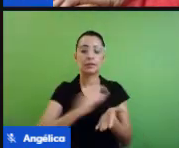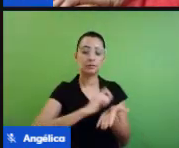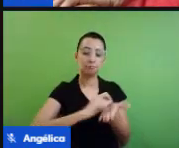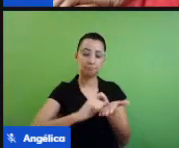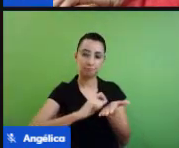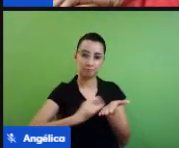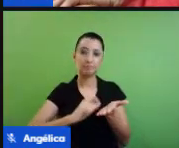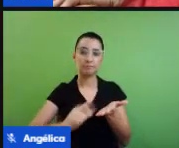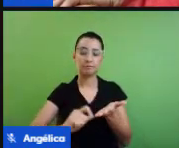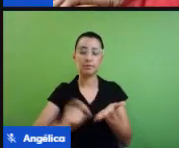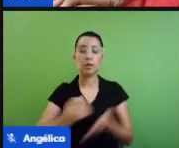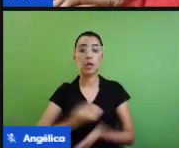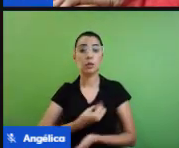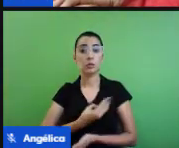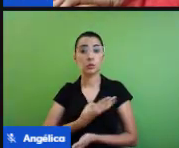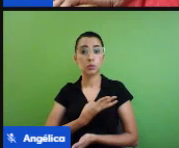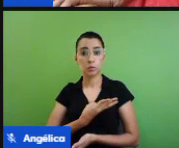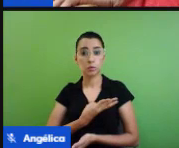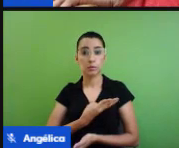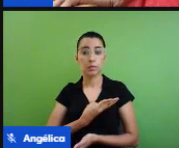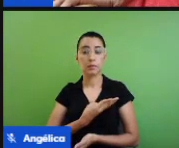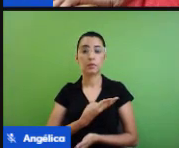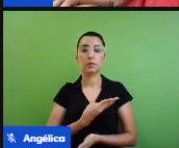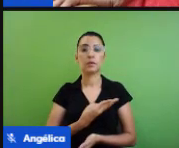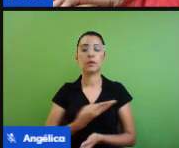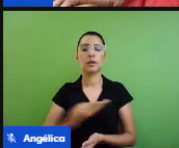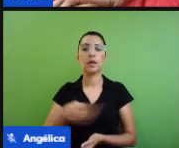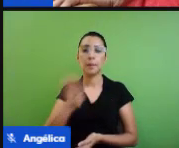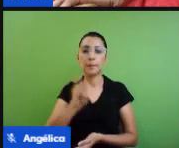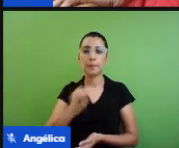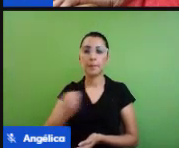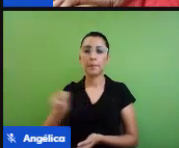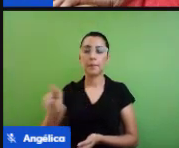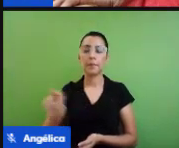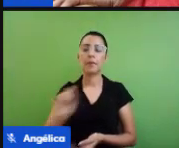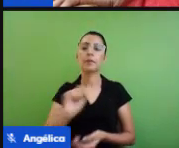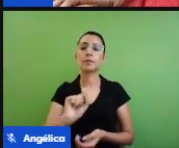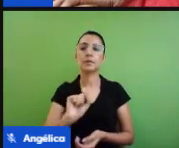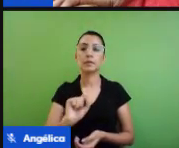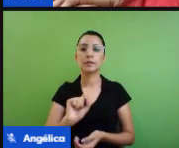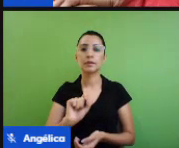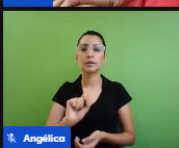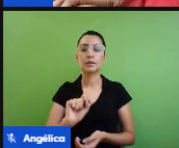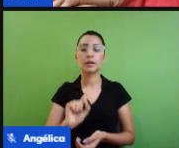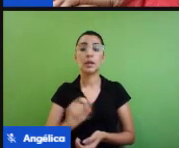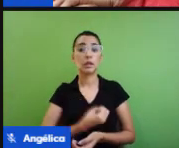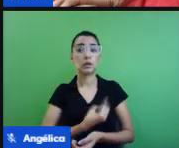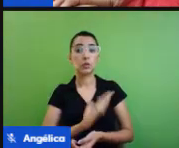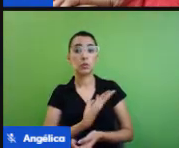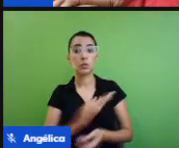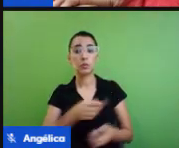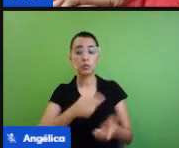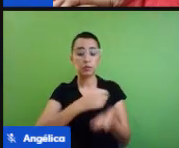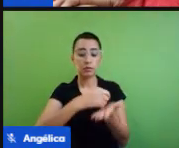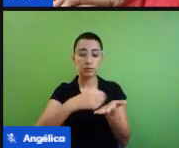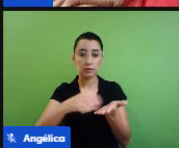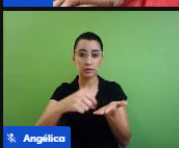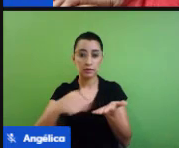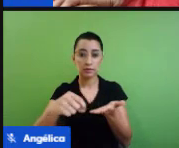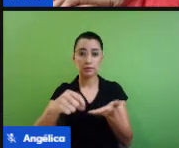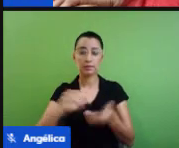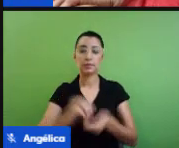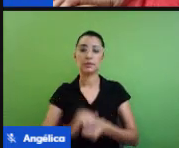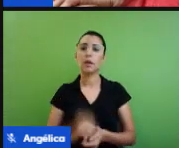a numeração falada é o princípio aditivo e o que rege a numeração escrita é o posicional, e que